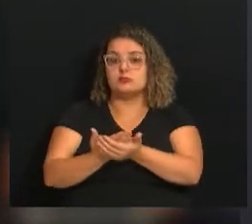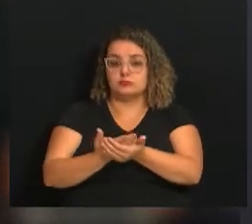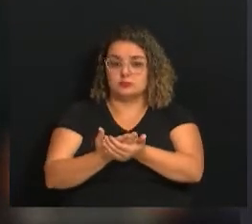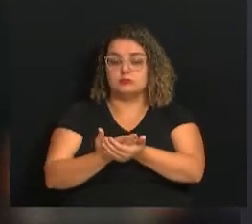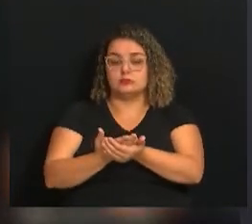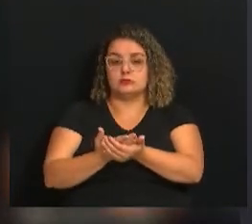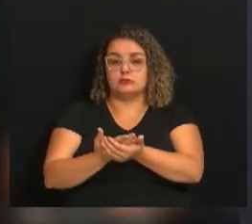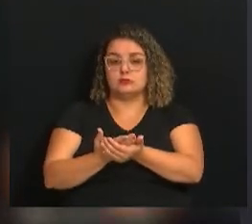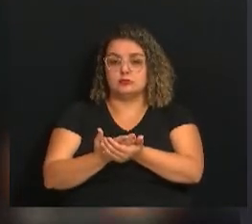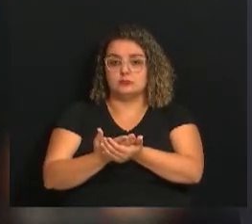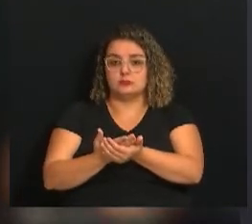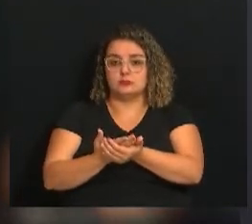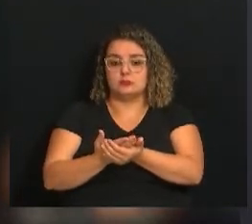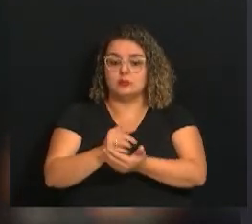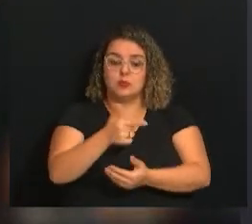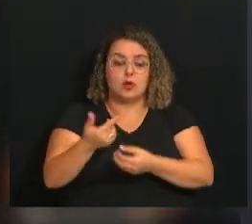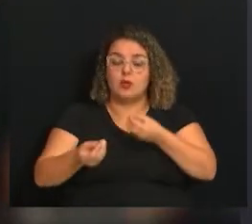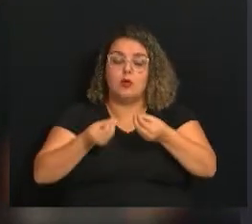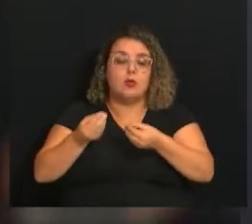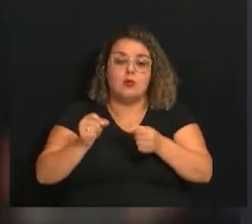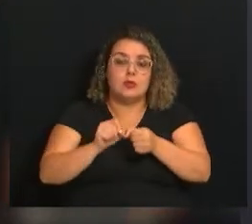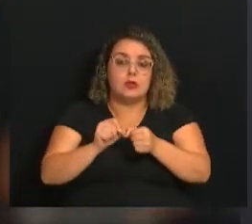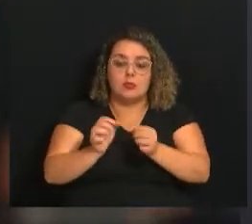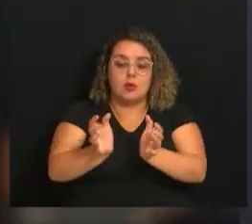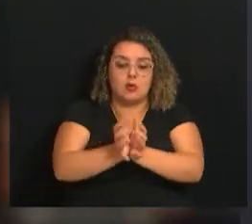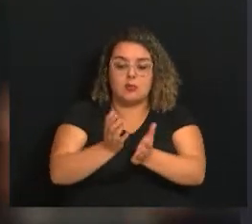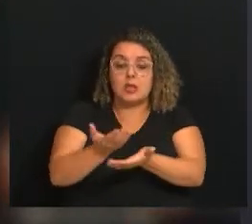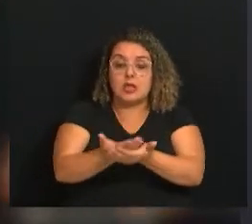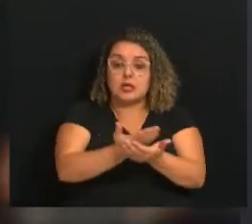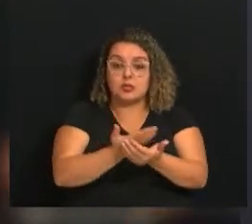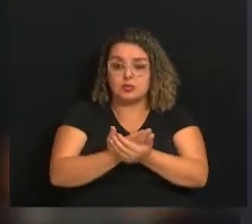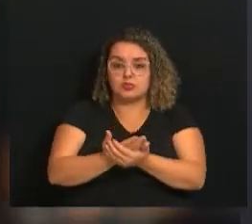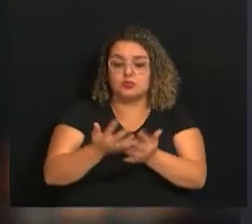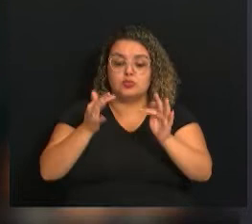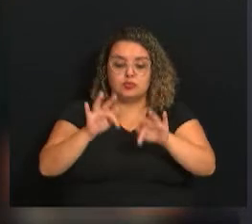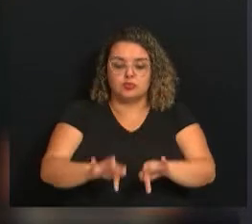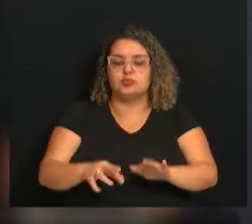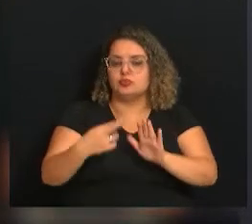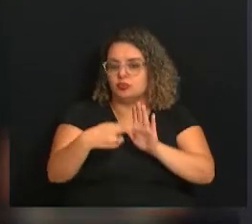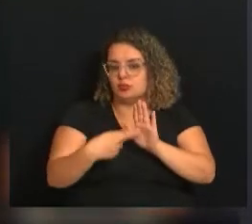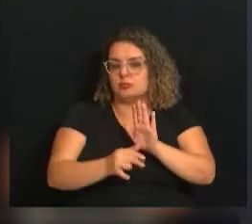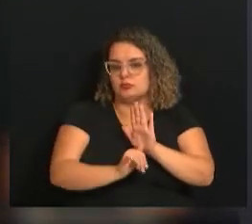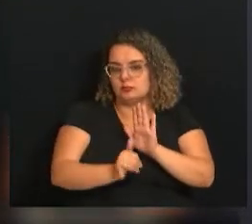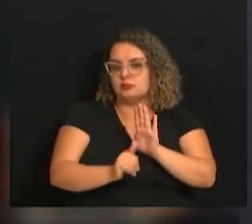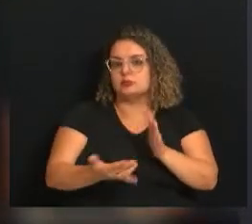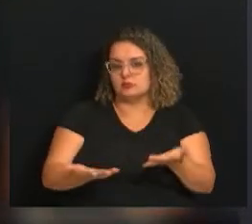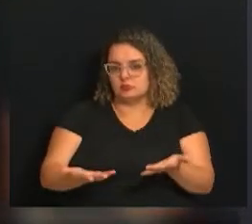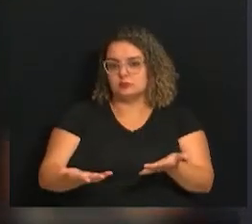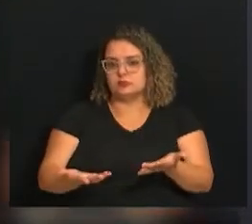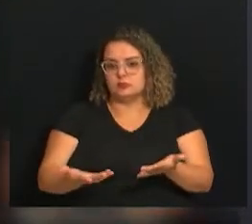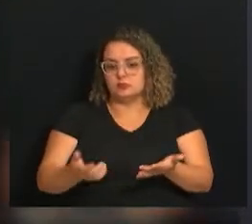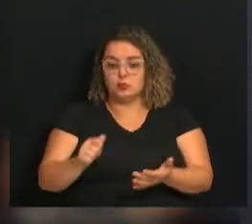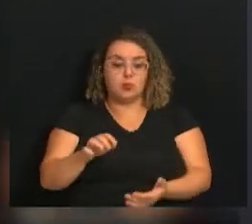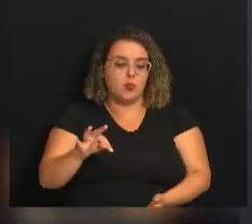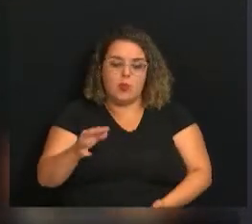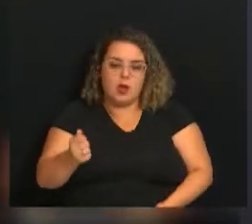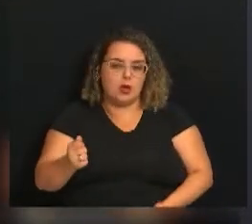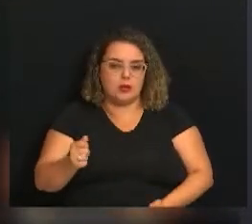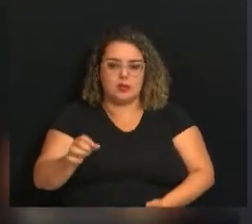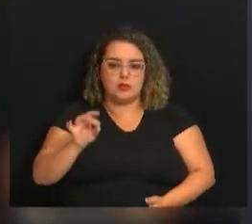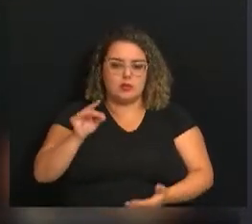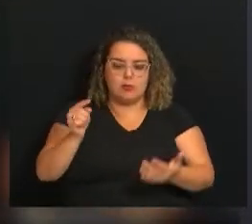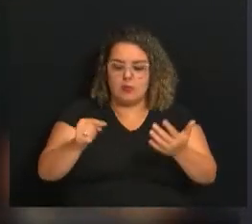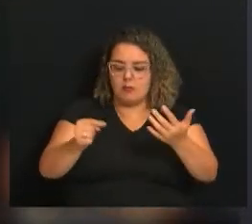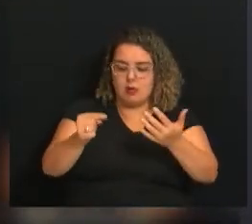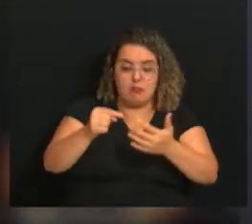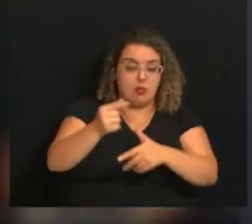a gente fazer uma comissão de estudos e finalizar com um relatório que seja uma ata, né, só fazendo ali o